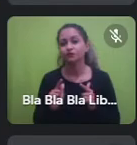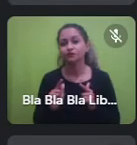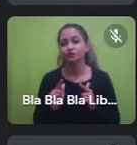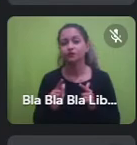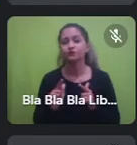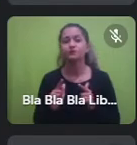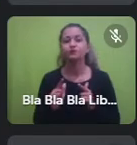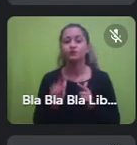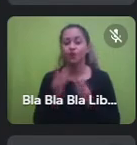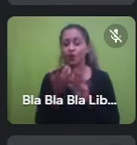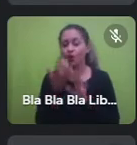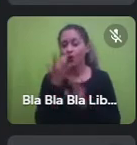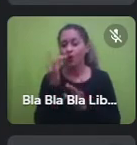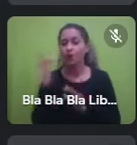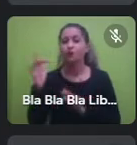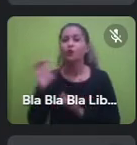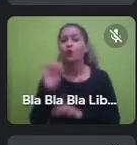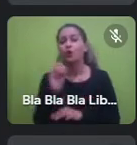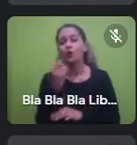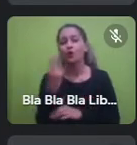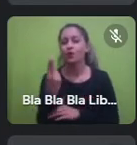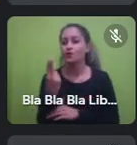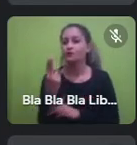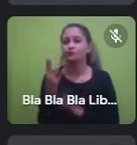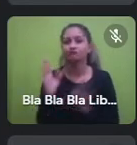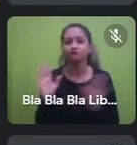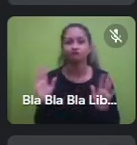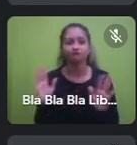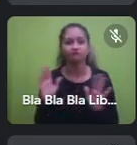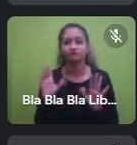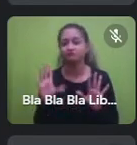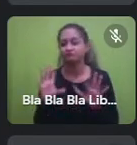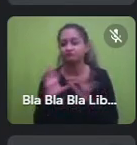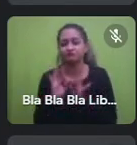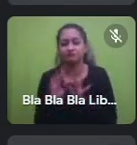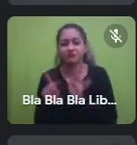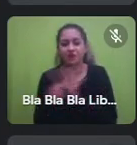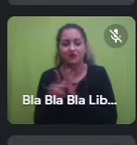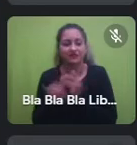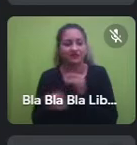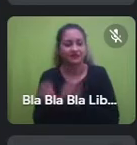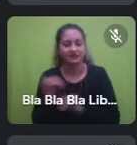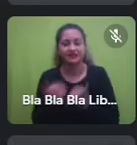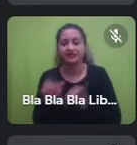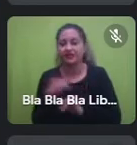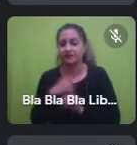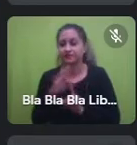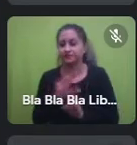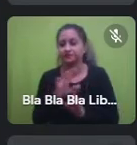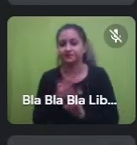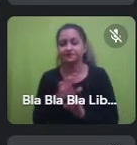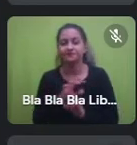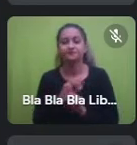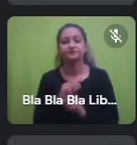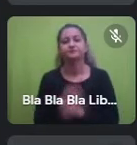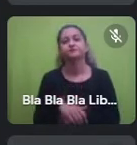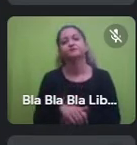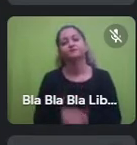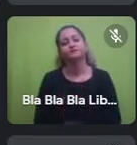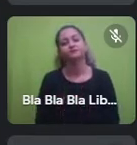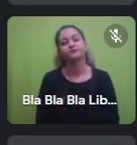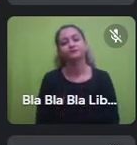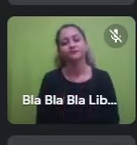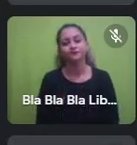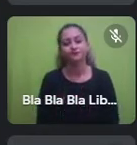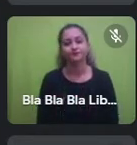Do ouro, ou então alguma ligação química, uma liga metálica aí,